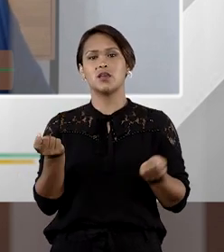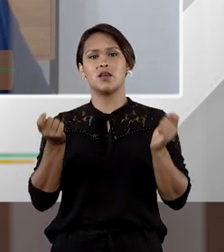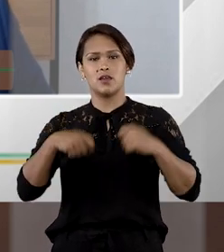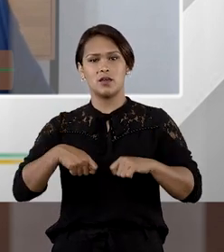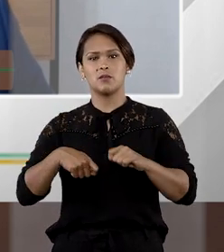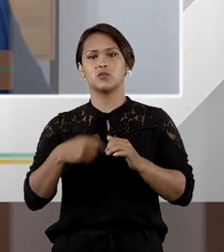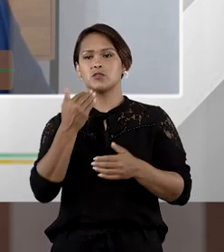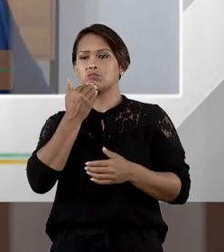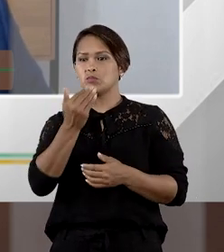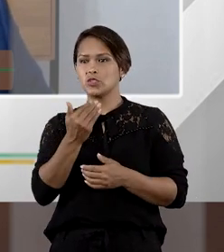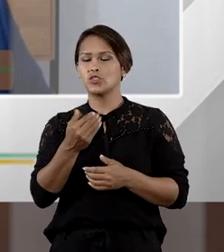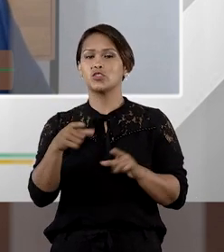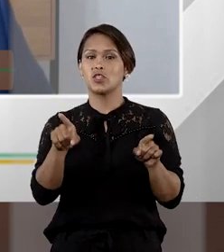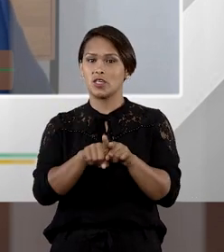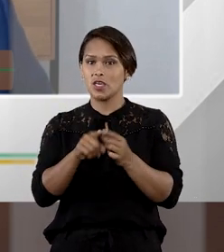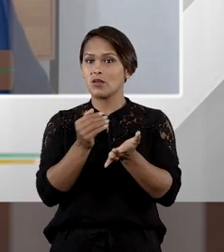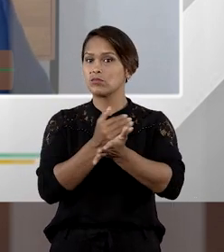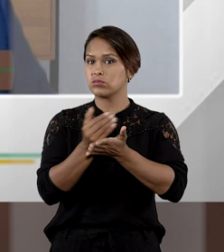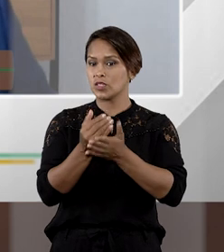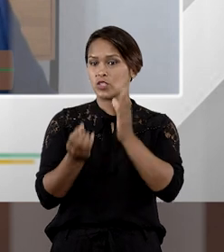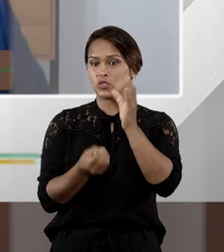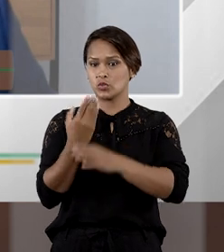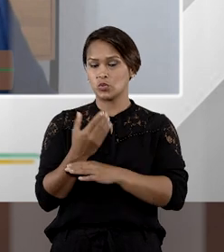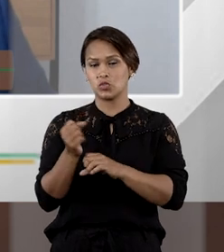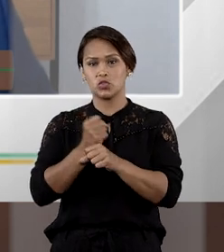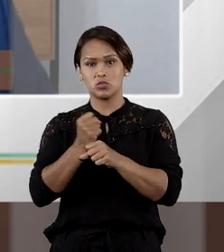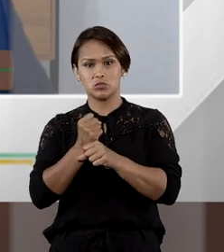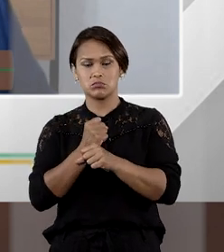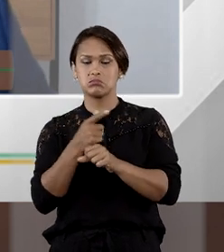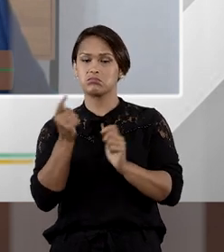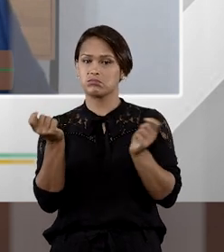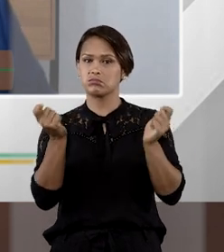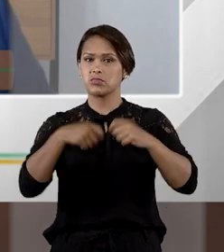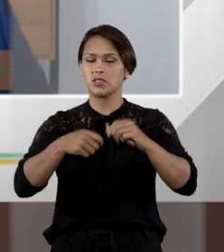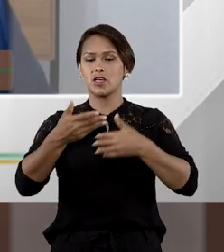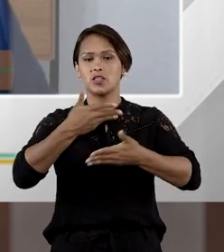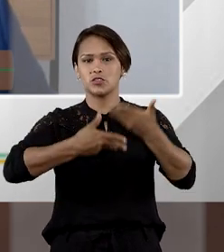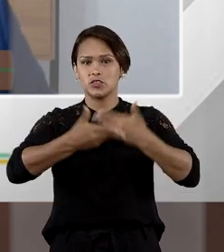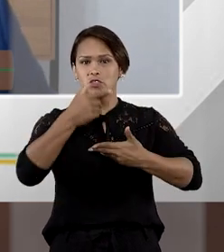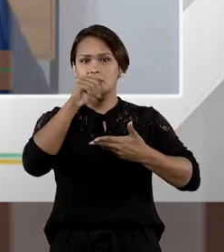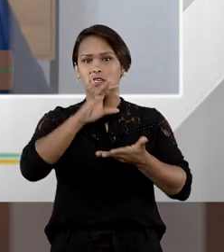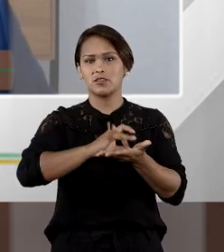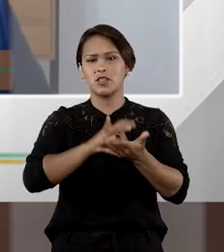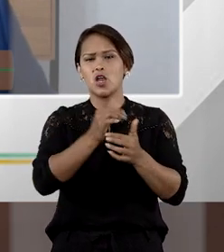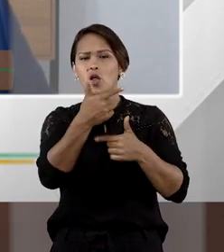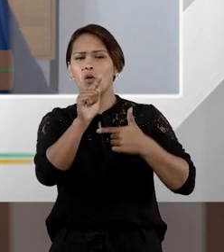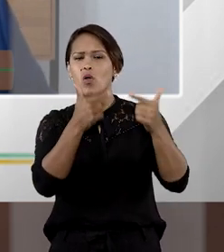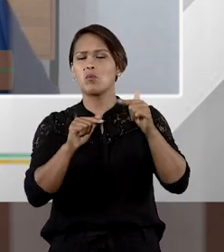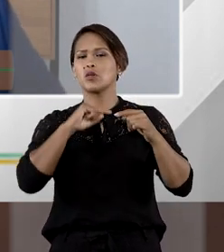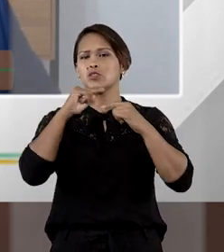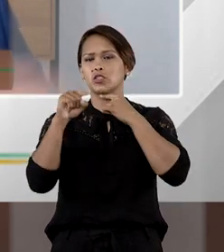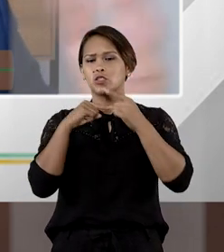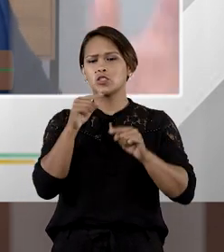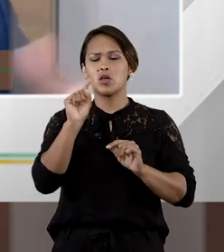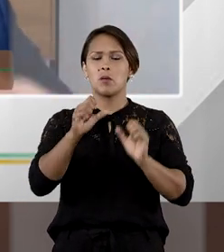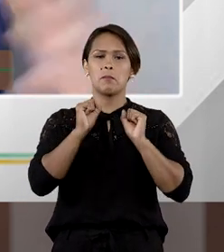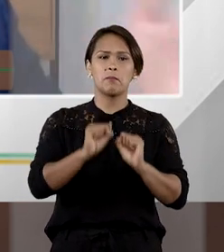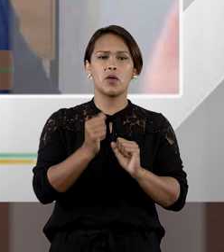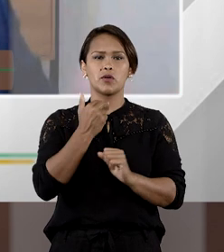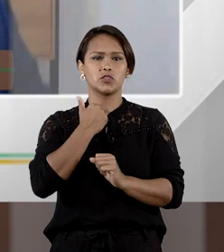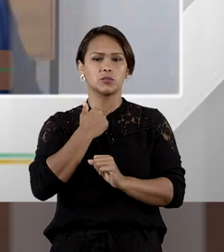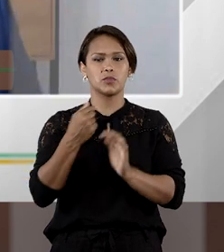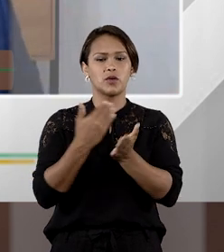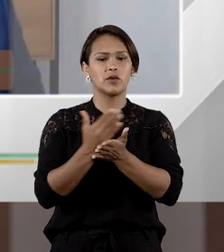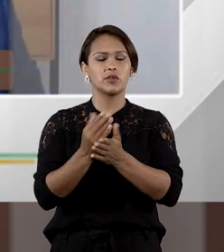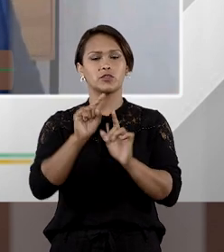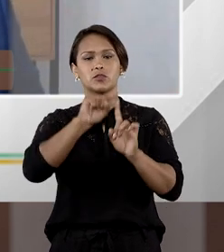possível e é uma demanda que surgiu nos últimos tempos e que gera realmente algumas dúvidas sobre a questão, por exemplo, dos